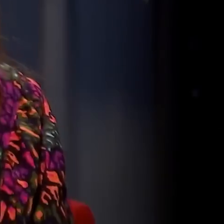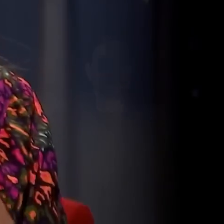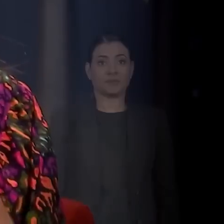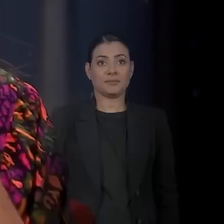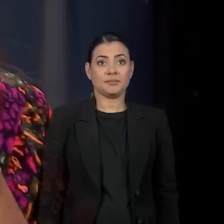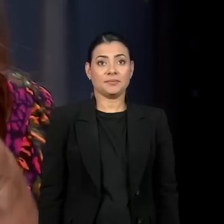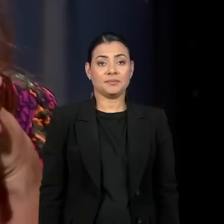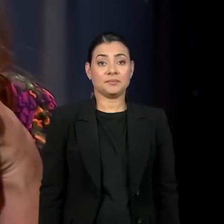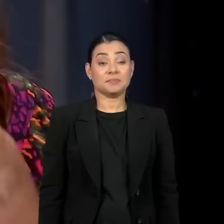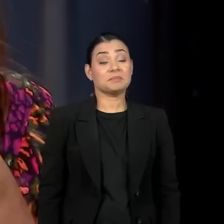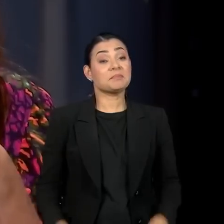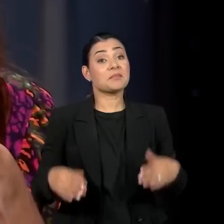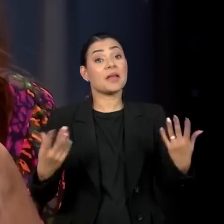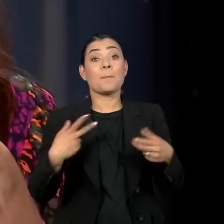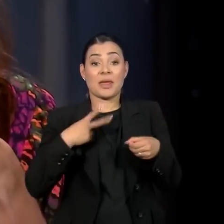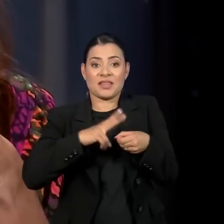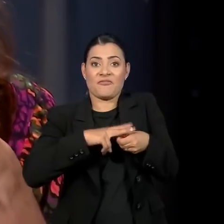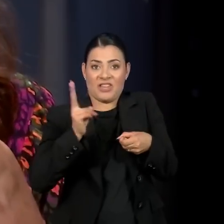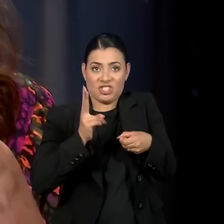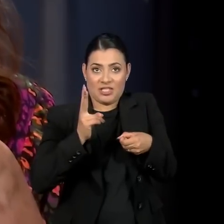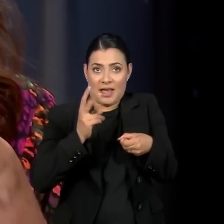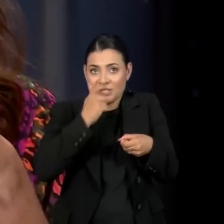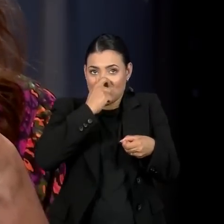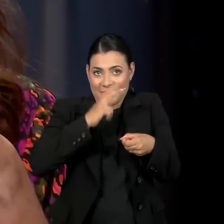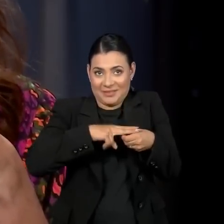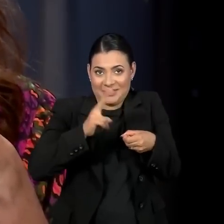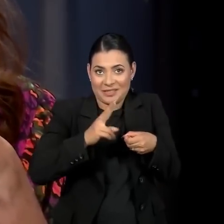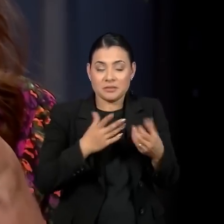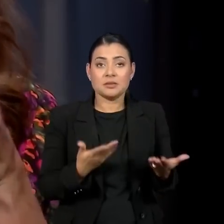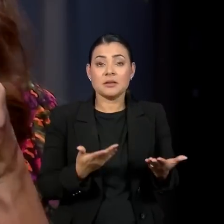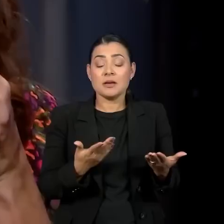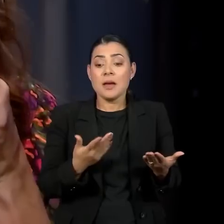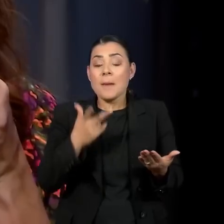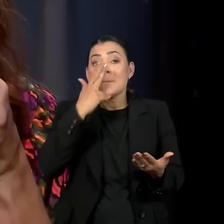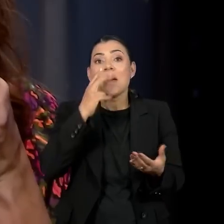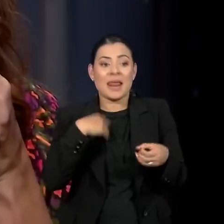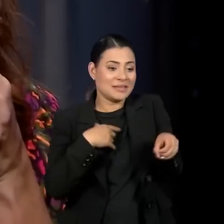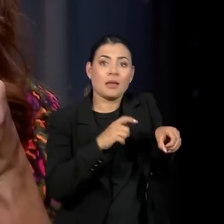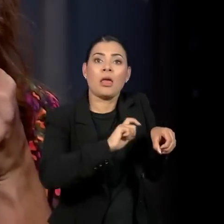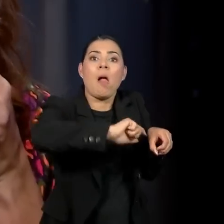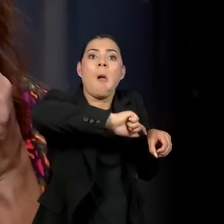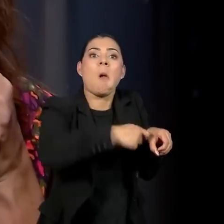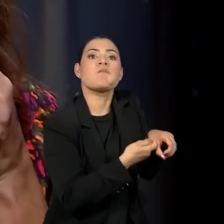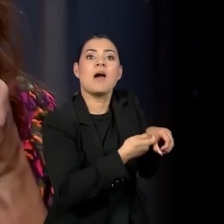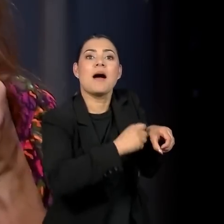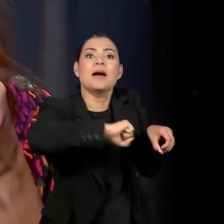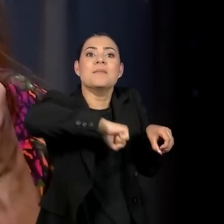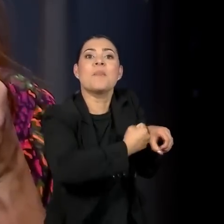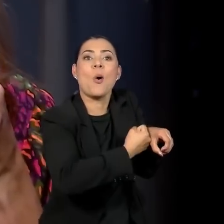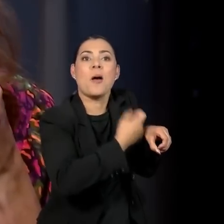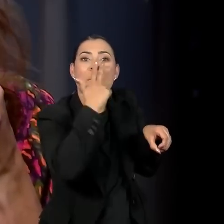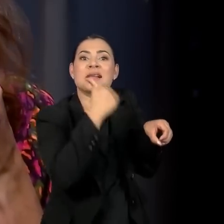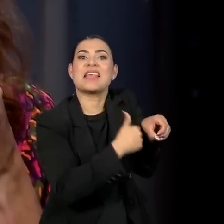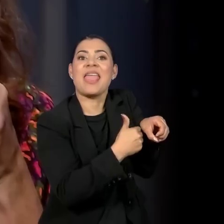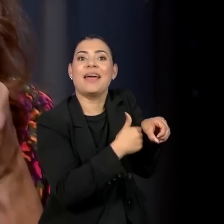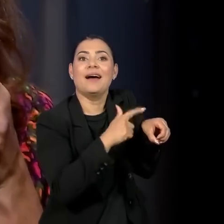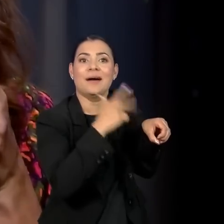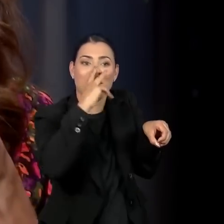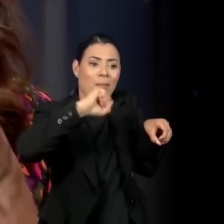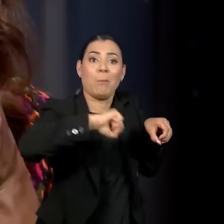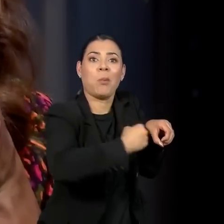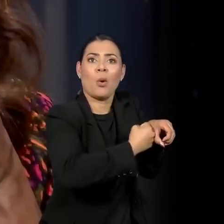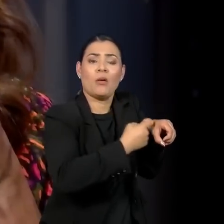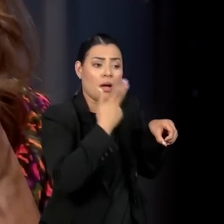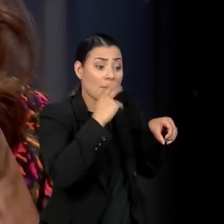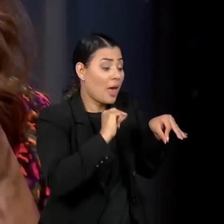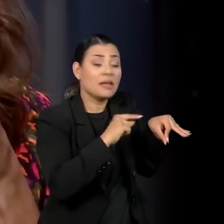Quando a gente diz perder a virgindade, né, parece que a gente tem um lacre que a gente, né, que a gente perde e de certa forma